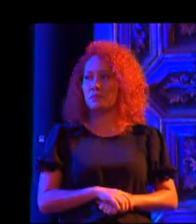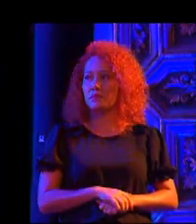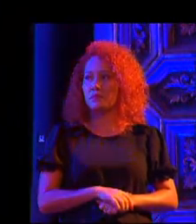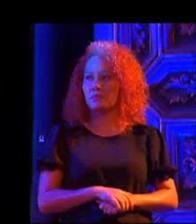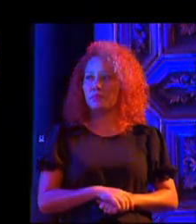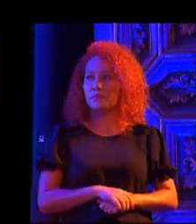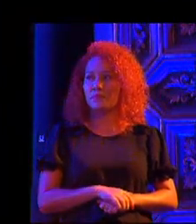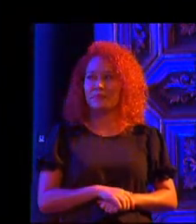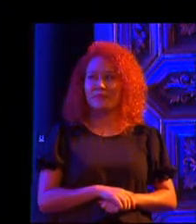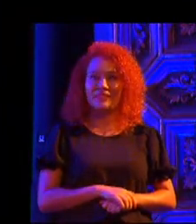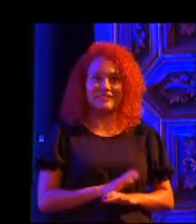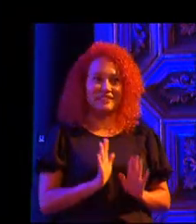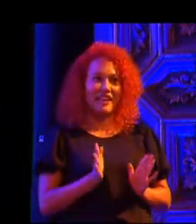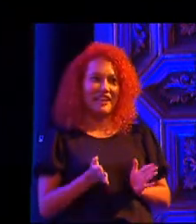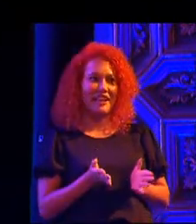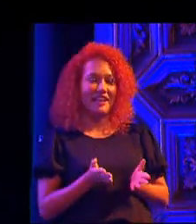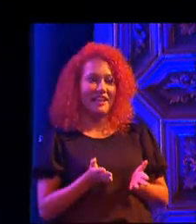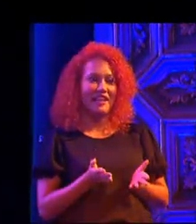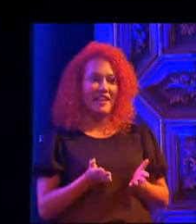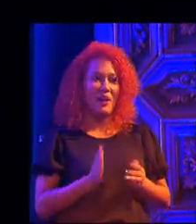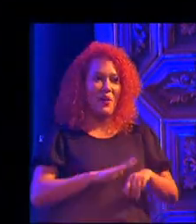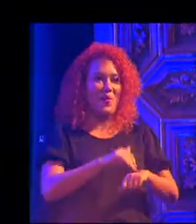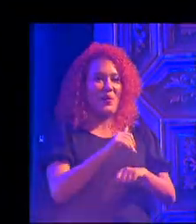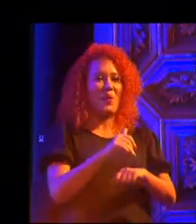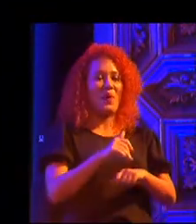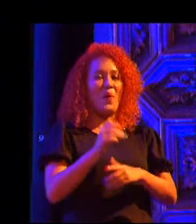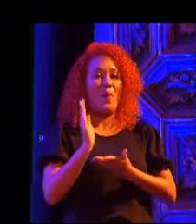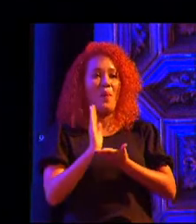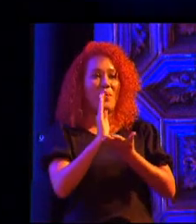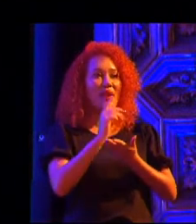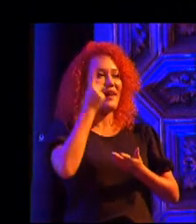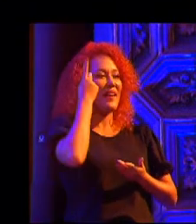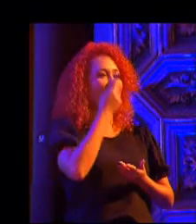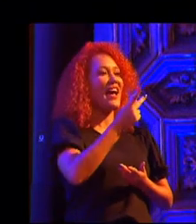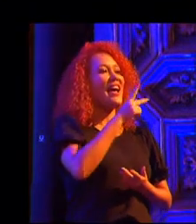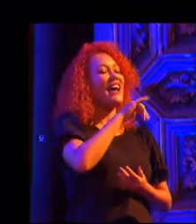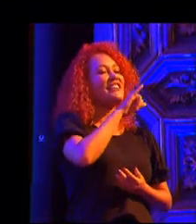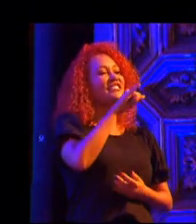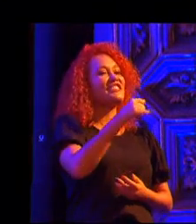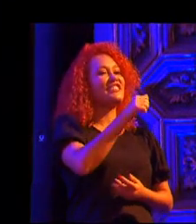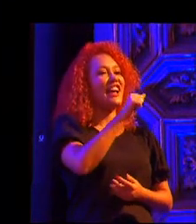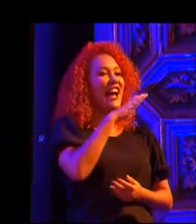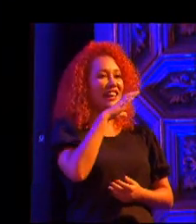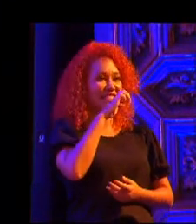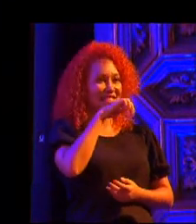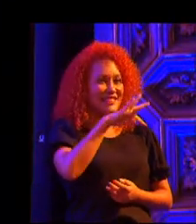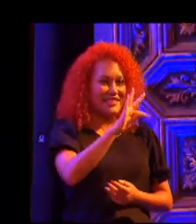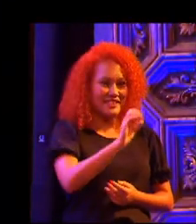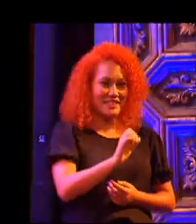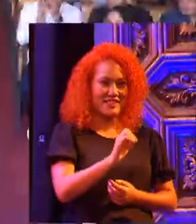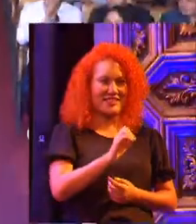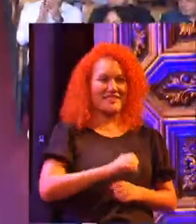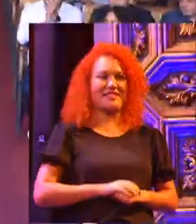Vamos lá, gente. E o prêmio vai para Jacinto Cauage.